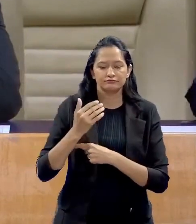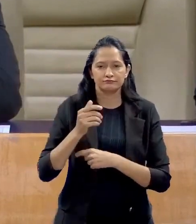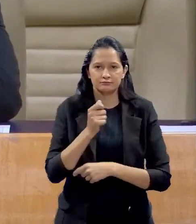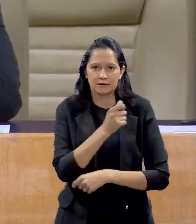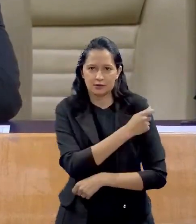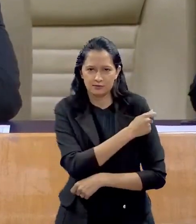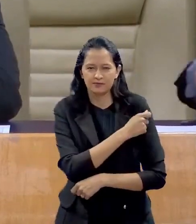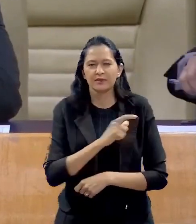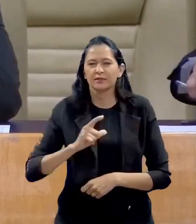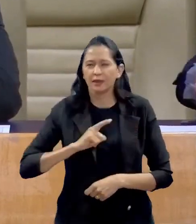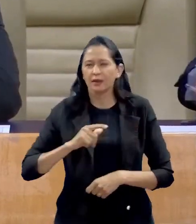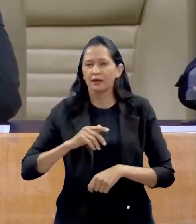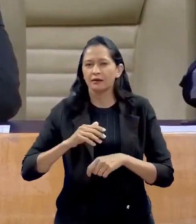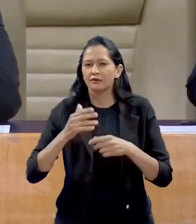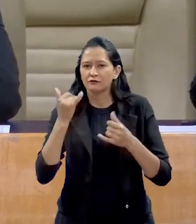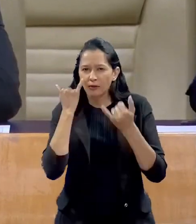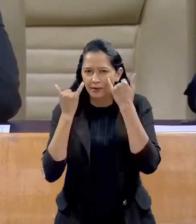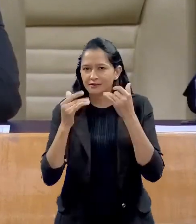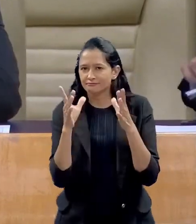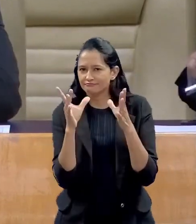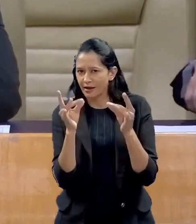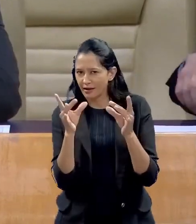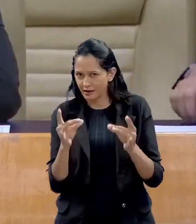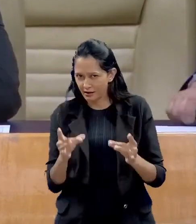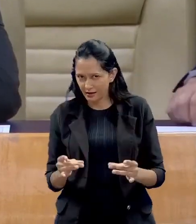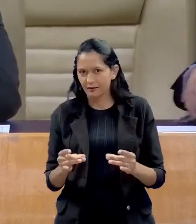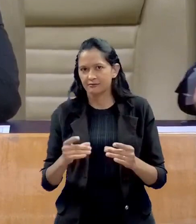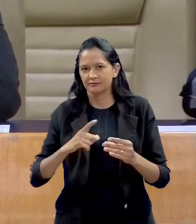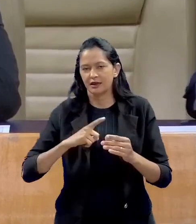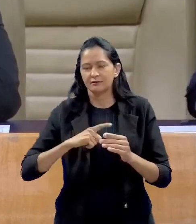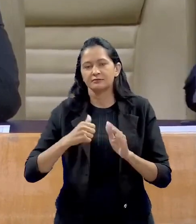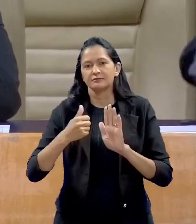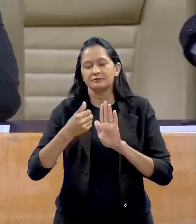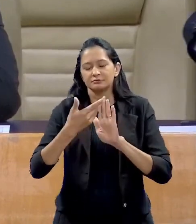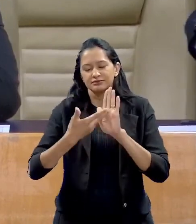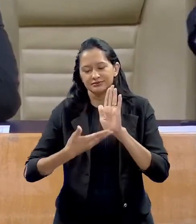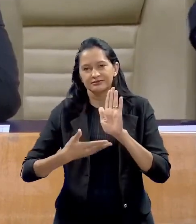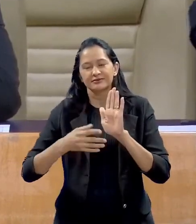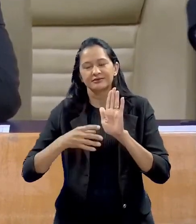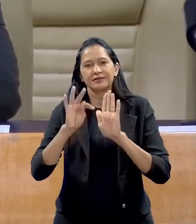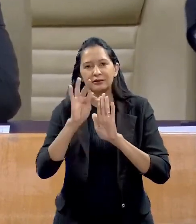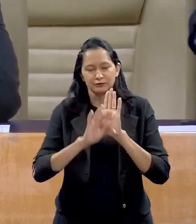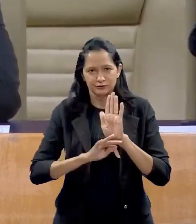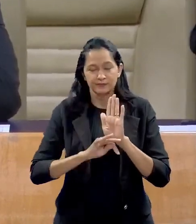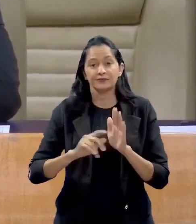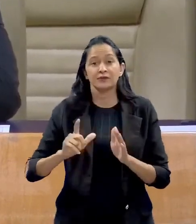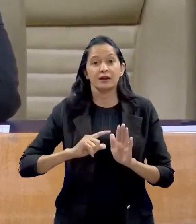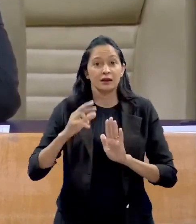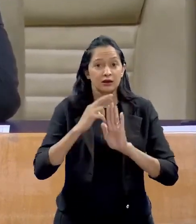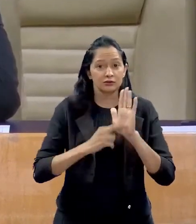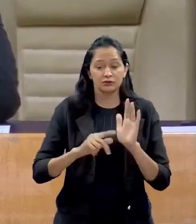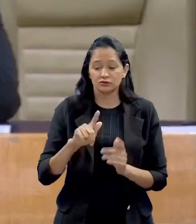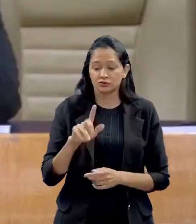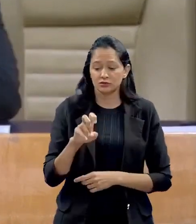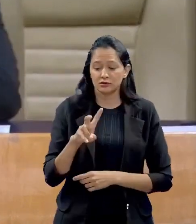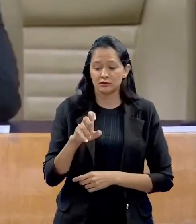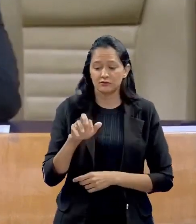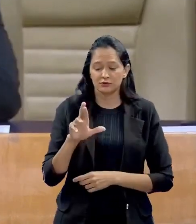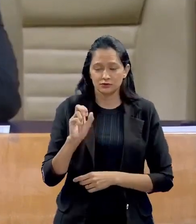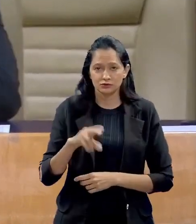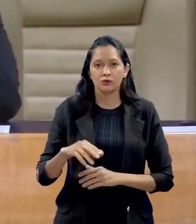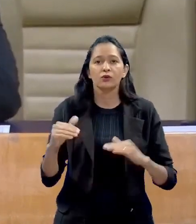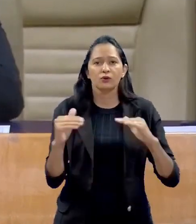que especifica. Passou pela Comissão de Constituição, Justiça e Redação, teve como relator o ilustre vereador Jefferson Abel, que teve a conclusão